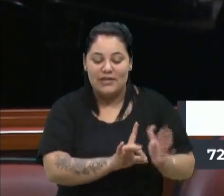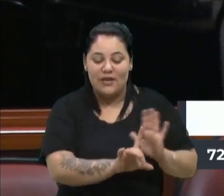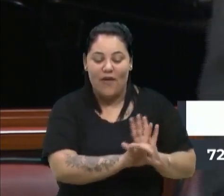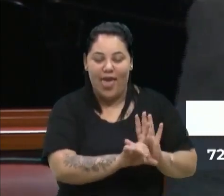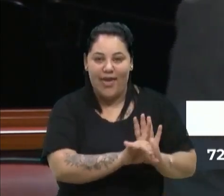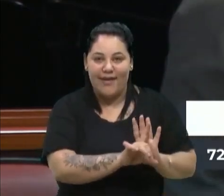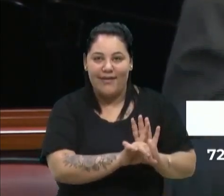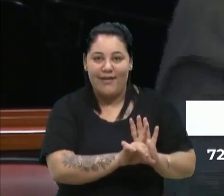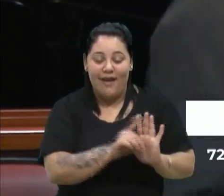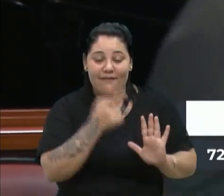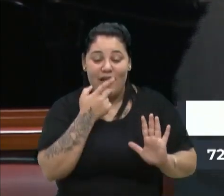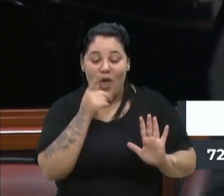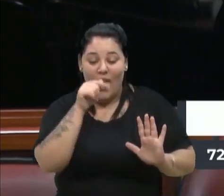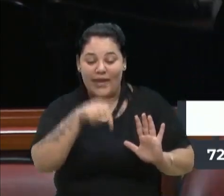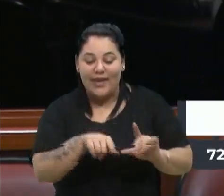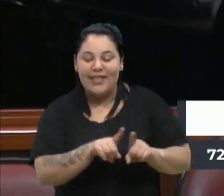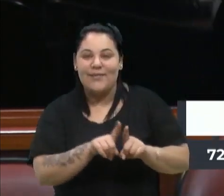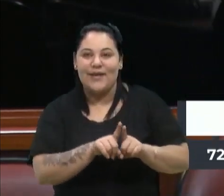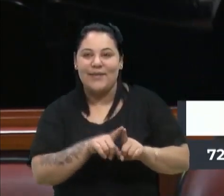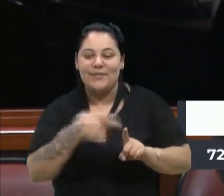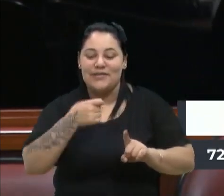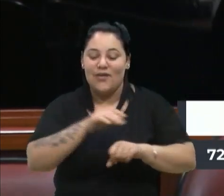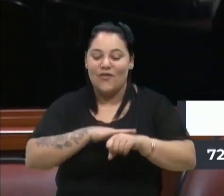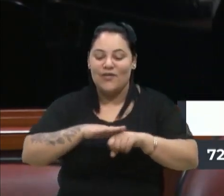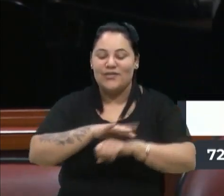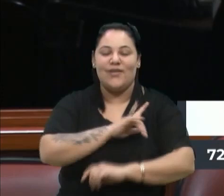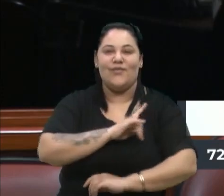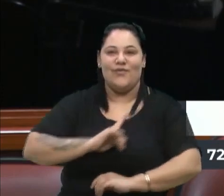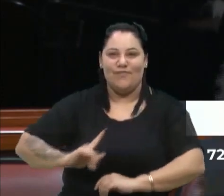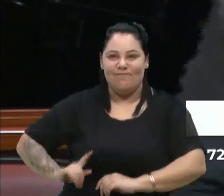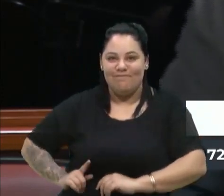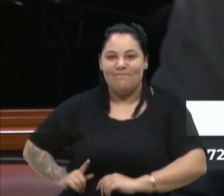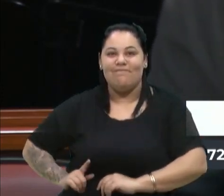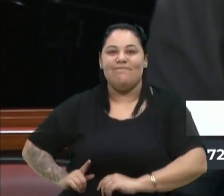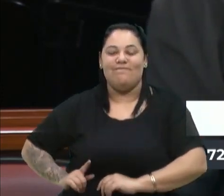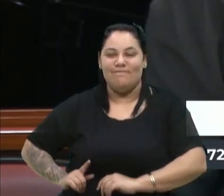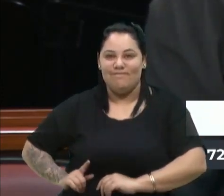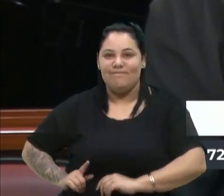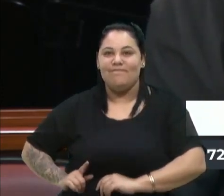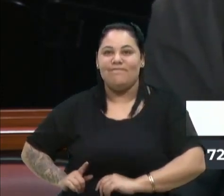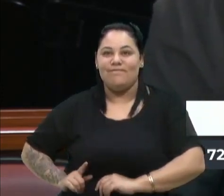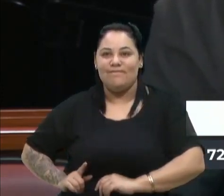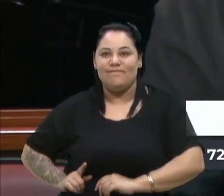se falou aqui que tem que falar com o governo e que o governo